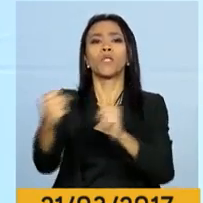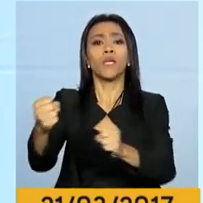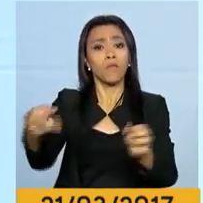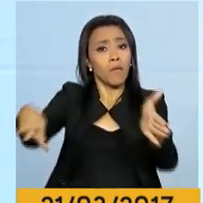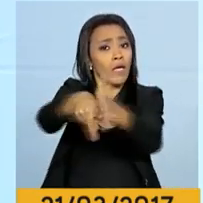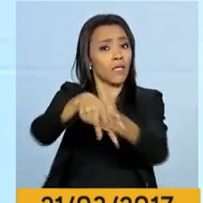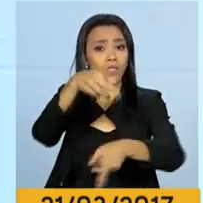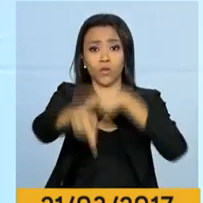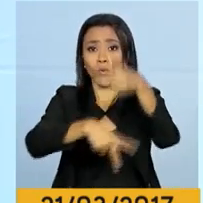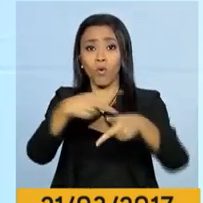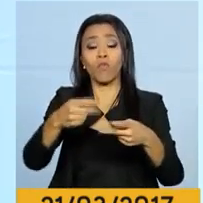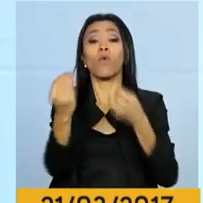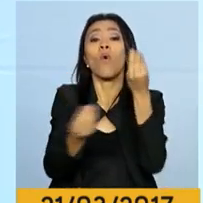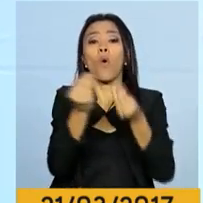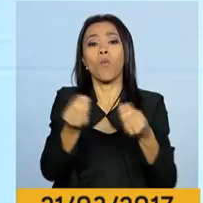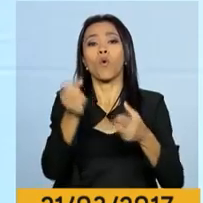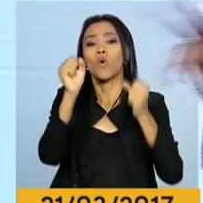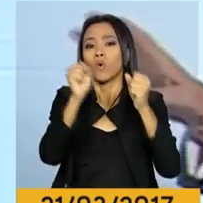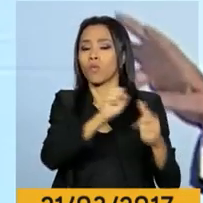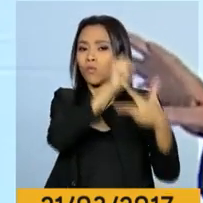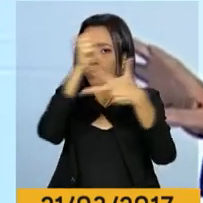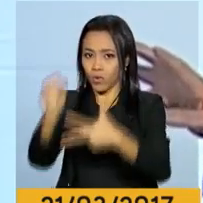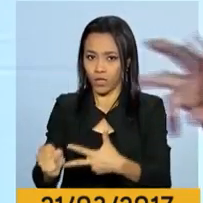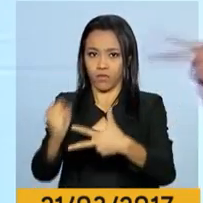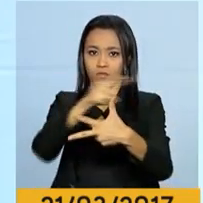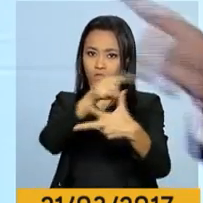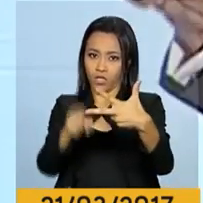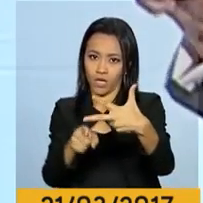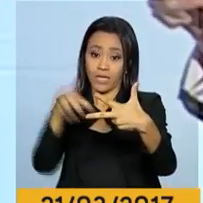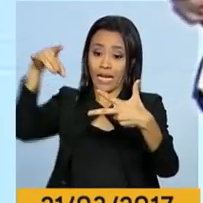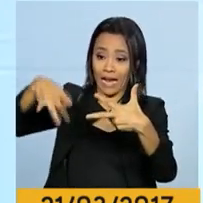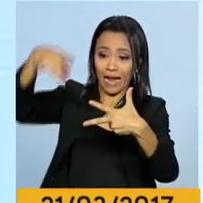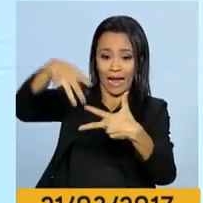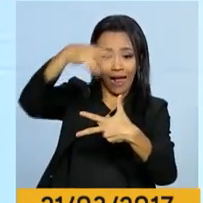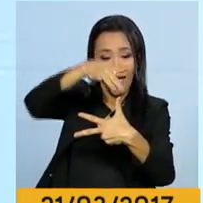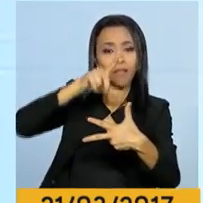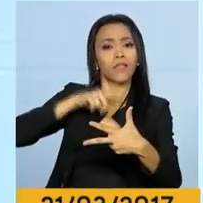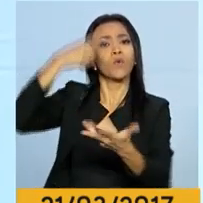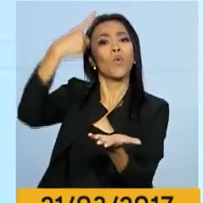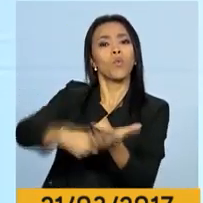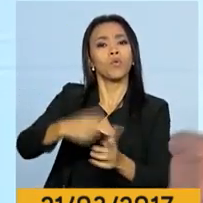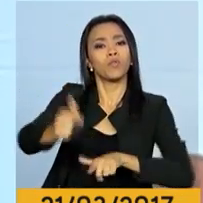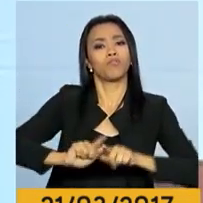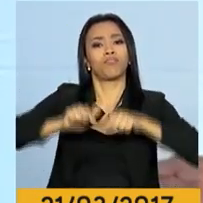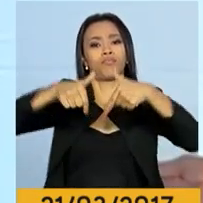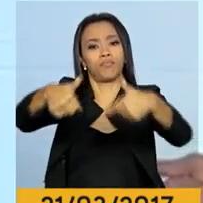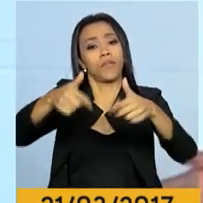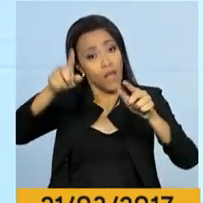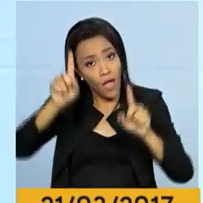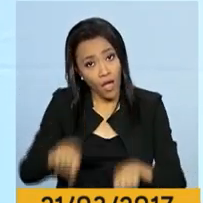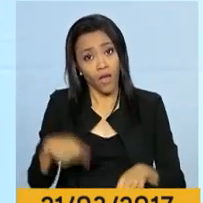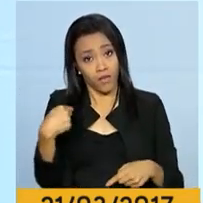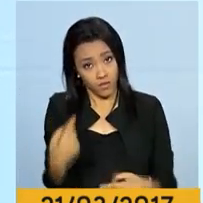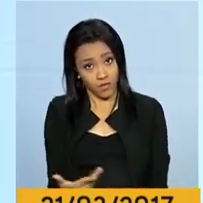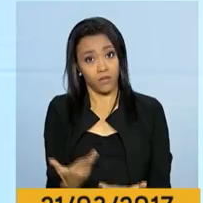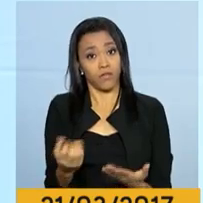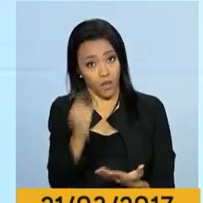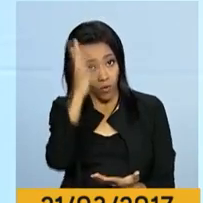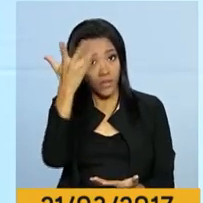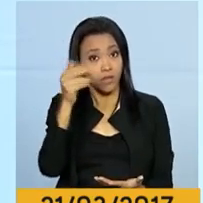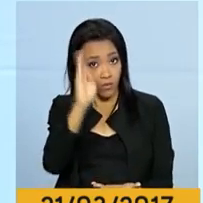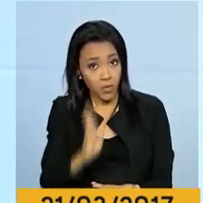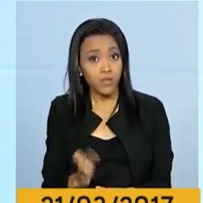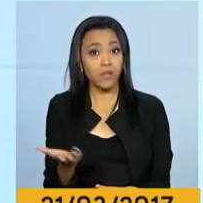povo, por meio de 3 órgãos, o Legislativo, Executivo e Judiciário. Cada um cumpre a sua tarefa. E é isso que está acontecendo no